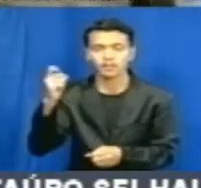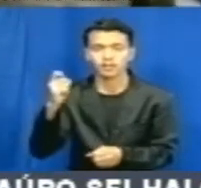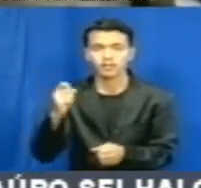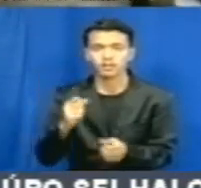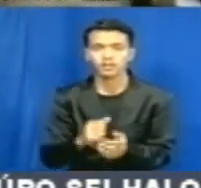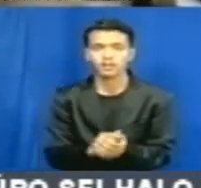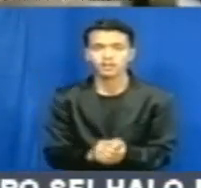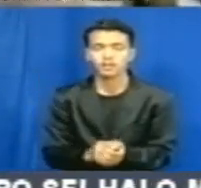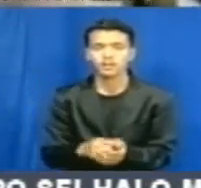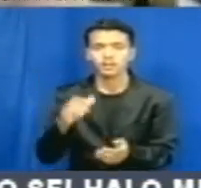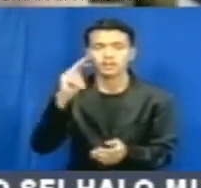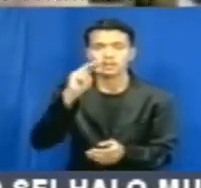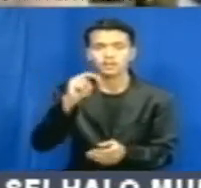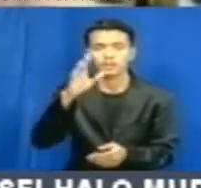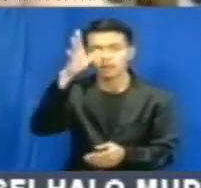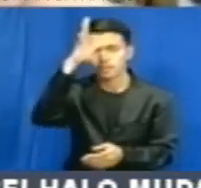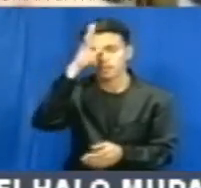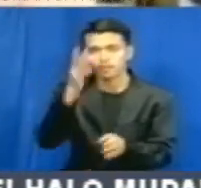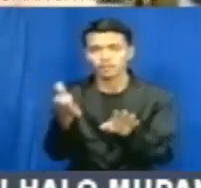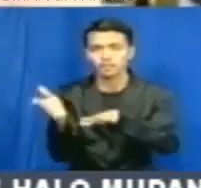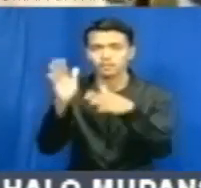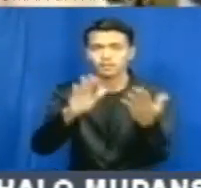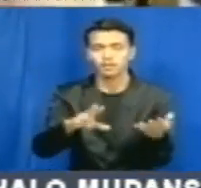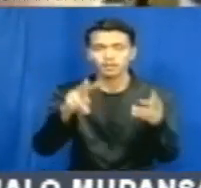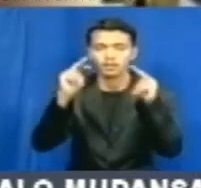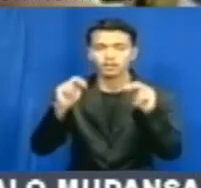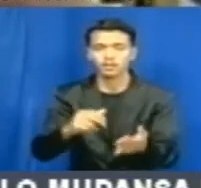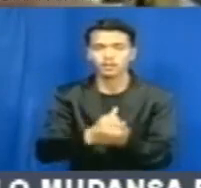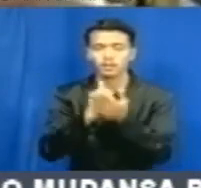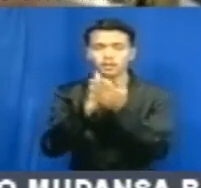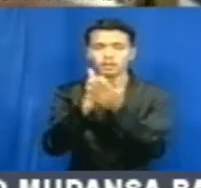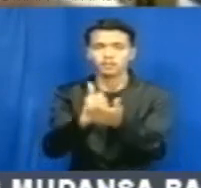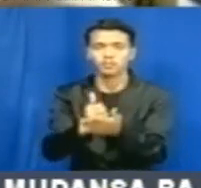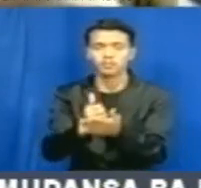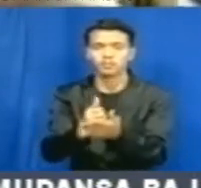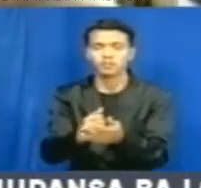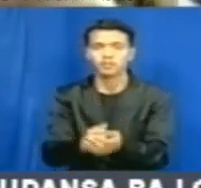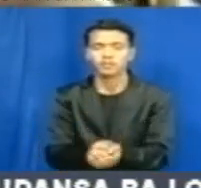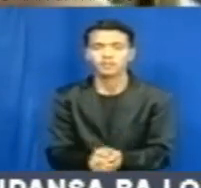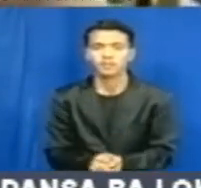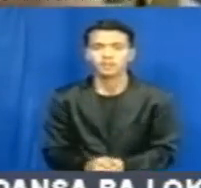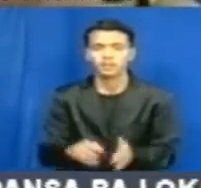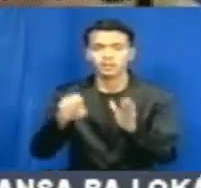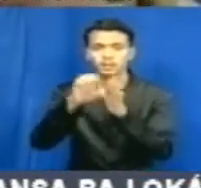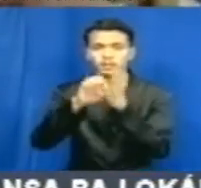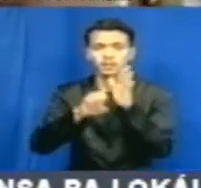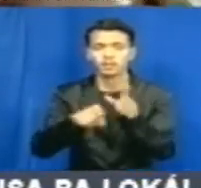ya minha aman mate ya tem que o apoio doni isso estar menundar ina dan ini